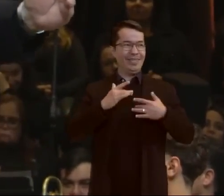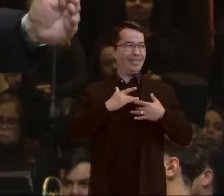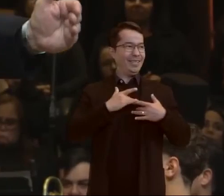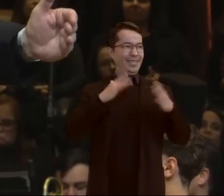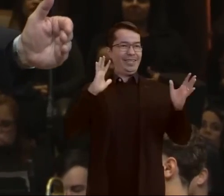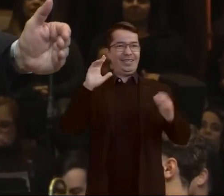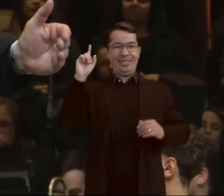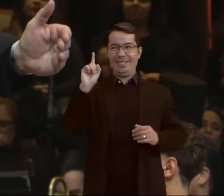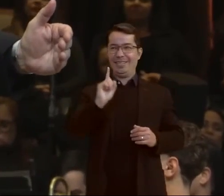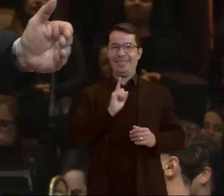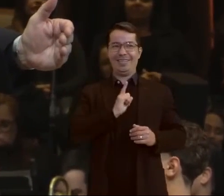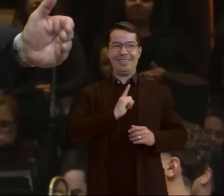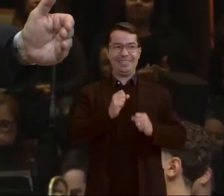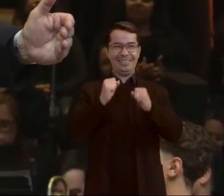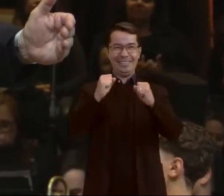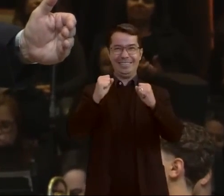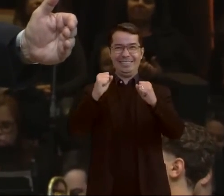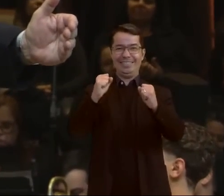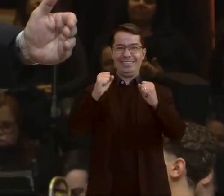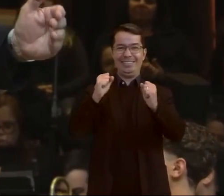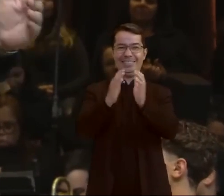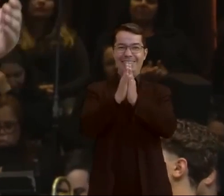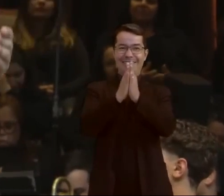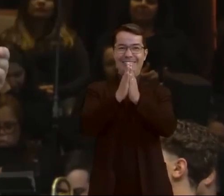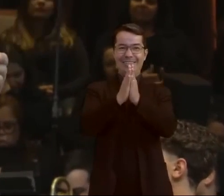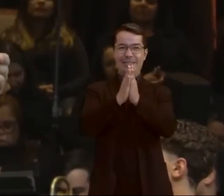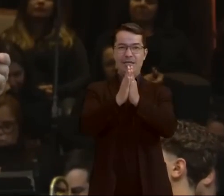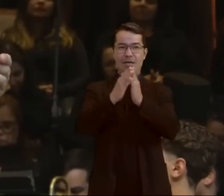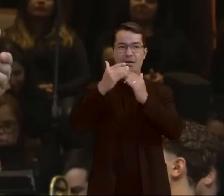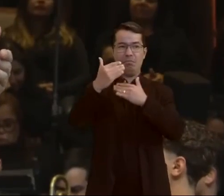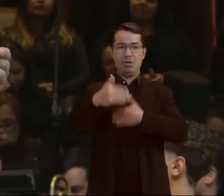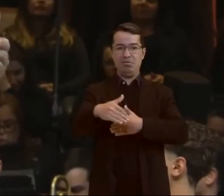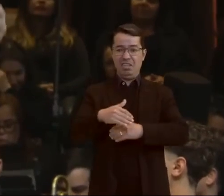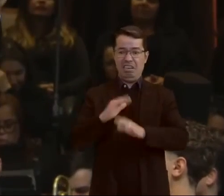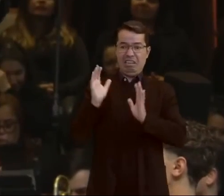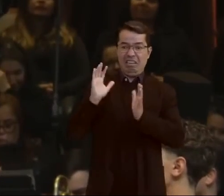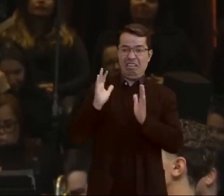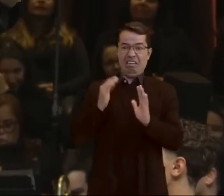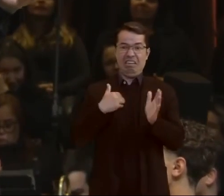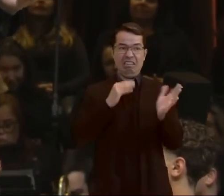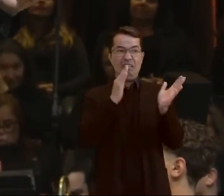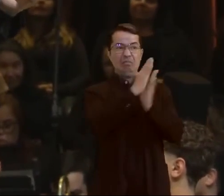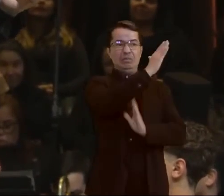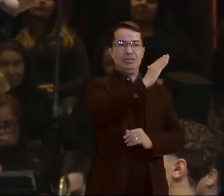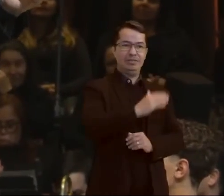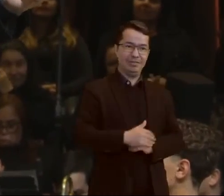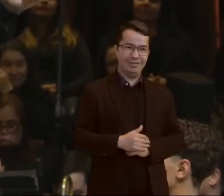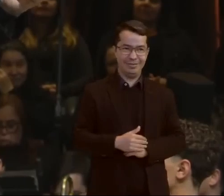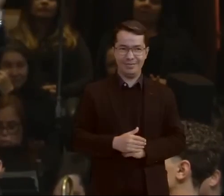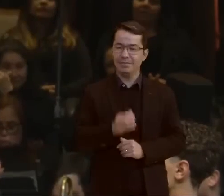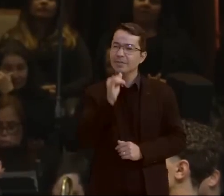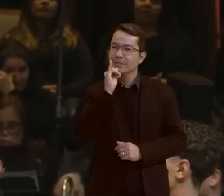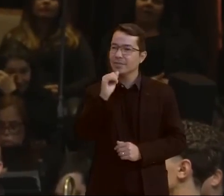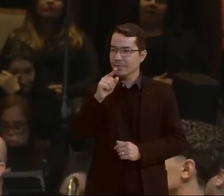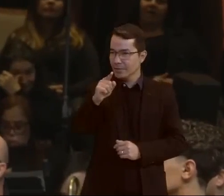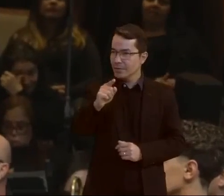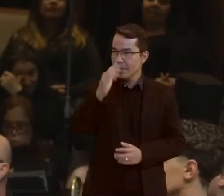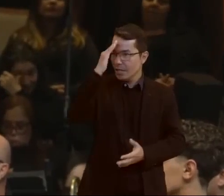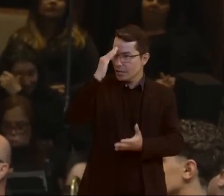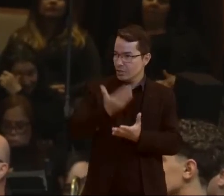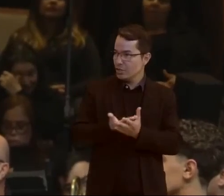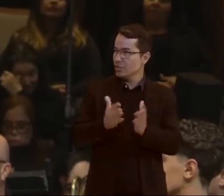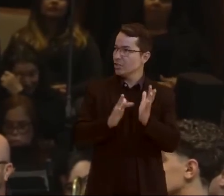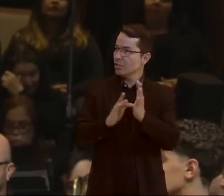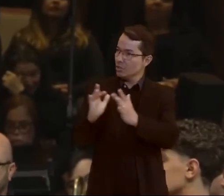colocou logo a primeira prova. Se você crê, seja batizado. Aí ele diz